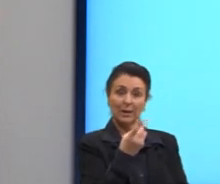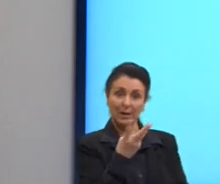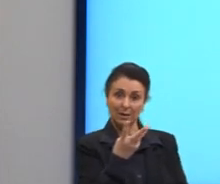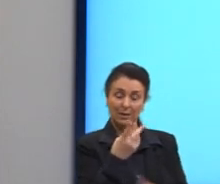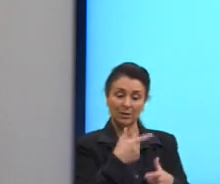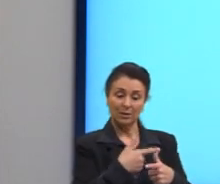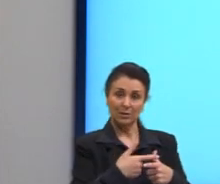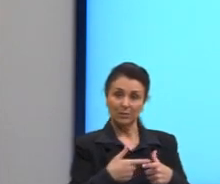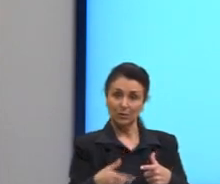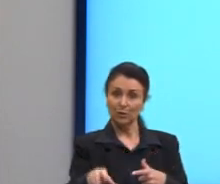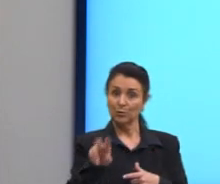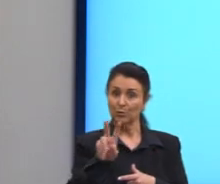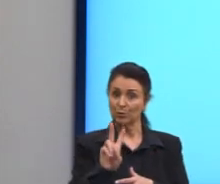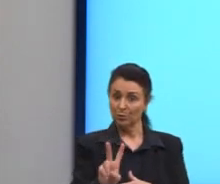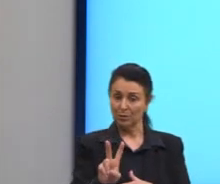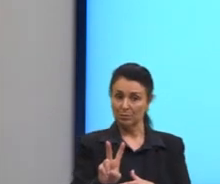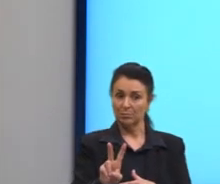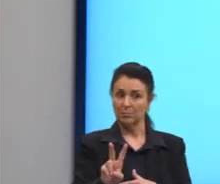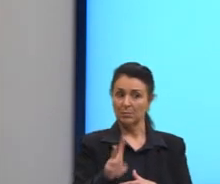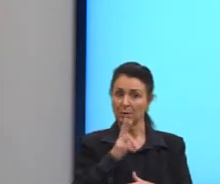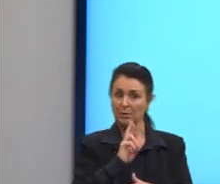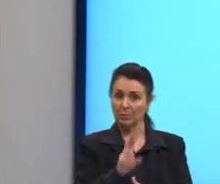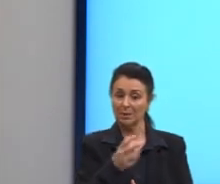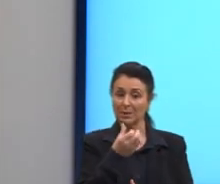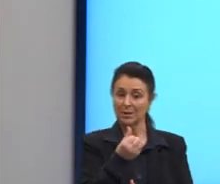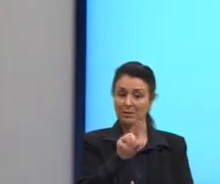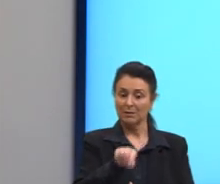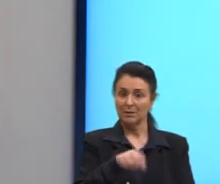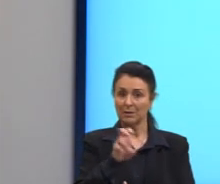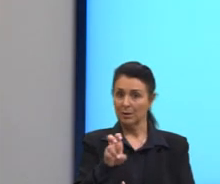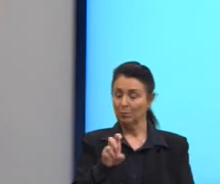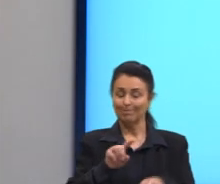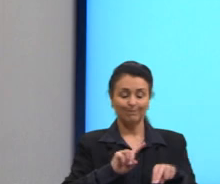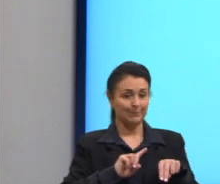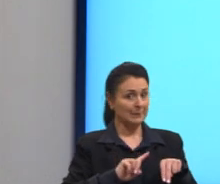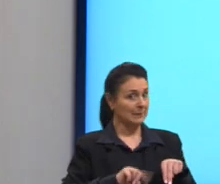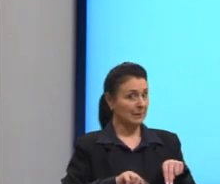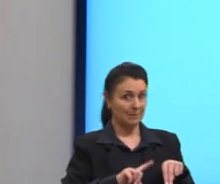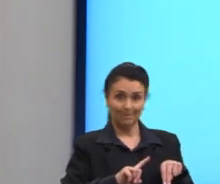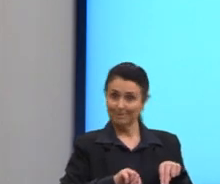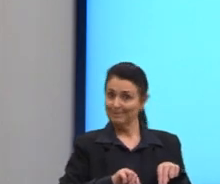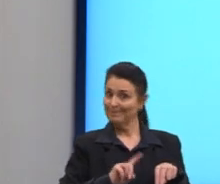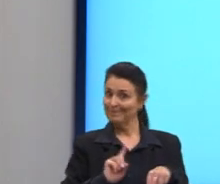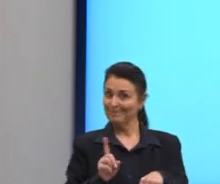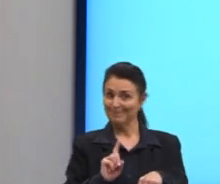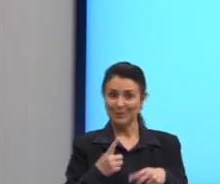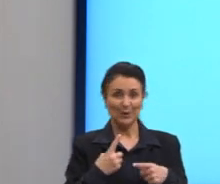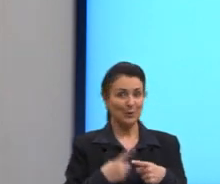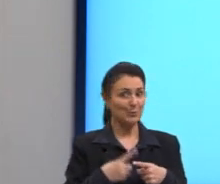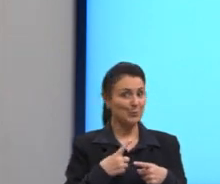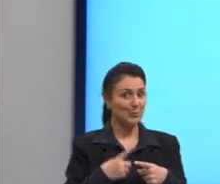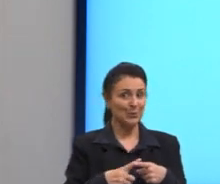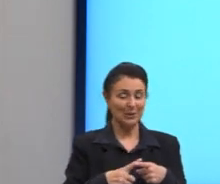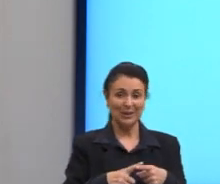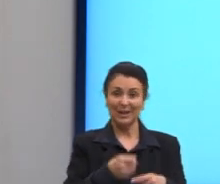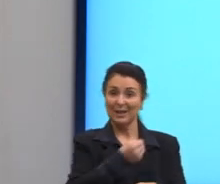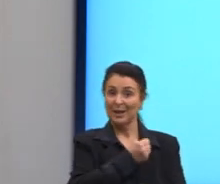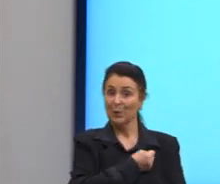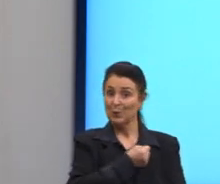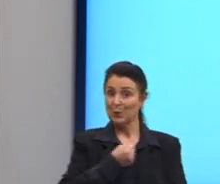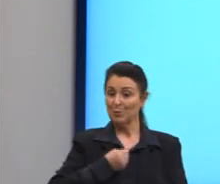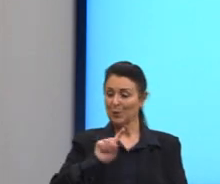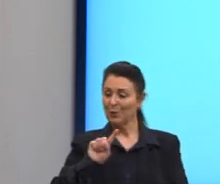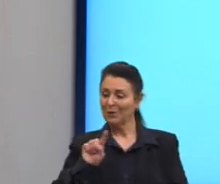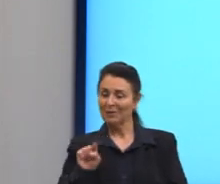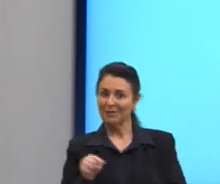a 6,5 que neste caso aqui não representa um número natural porque esse número então o número decimal que pertence